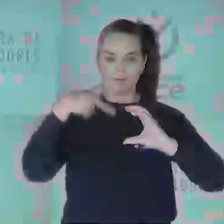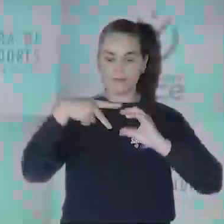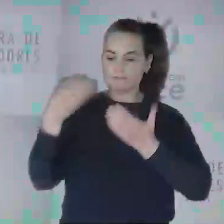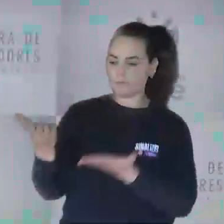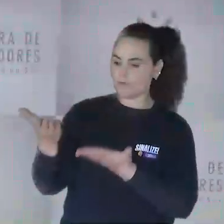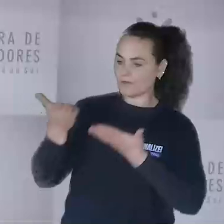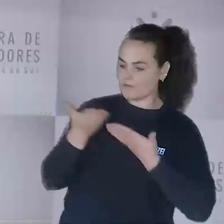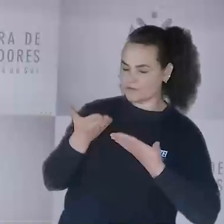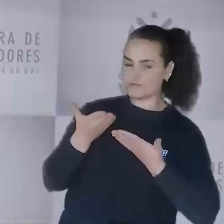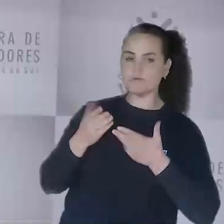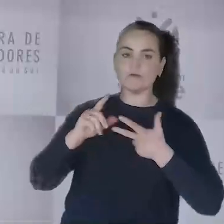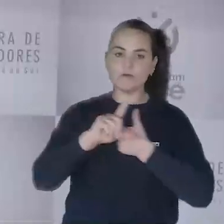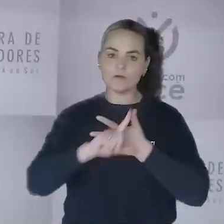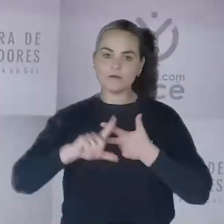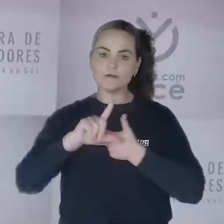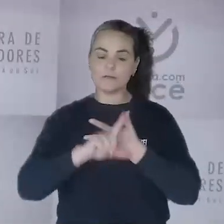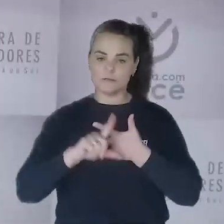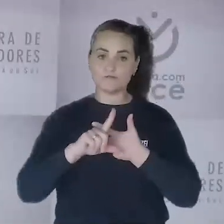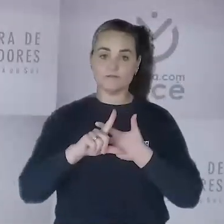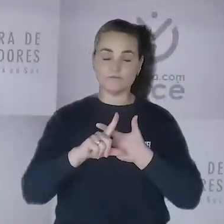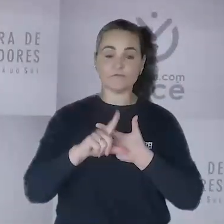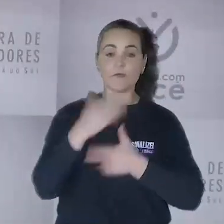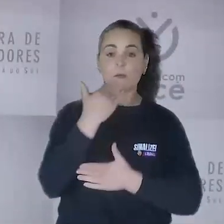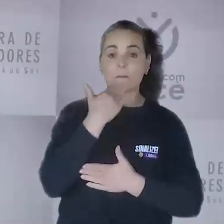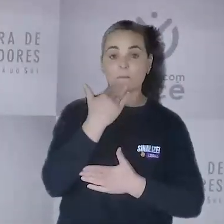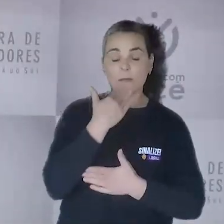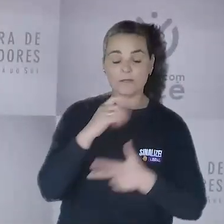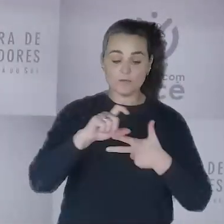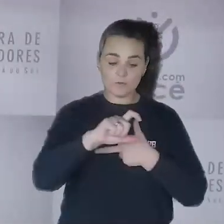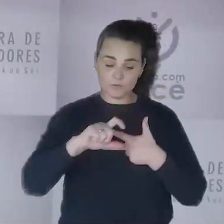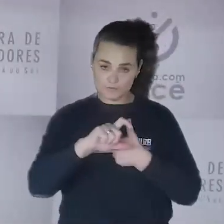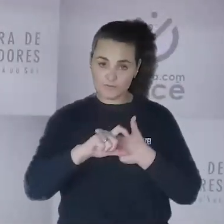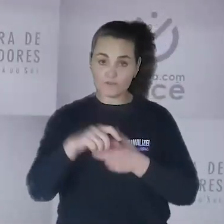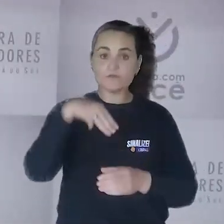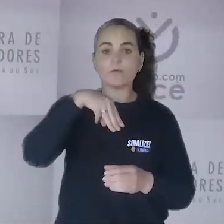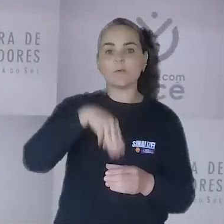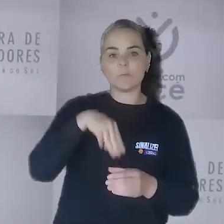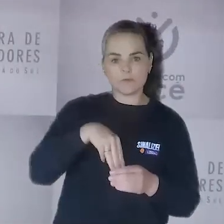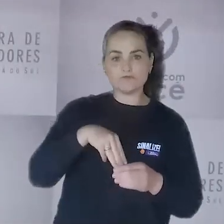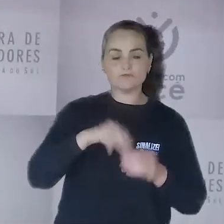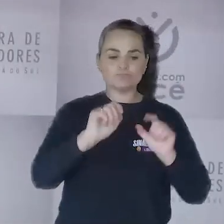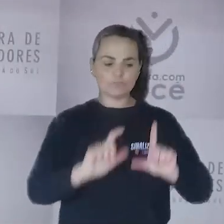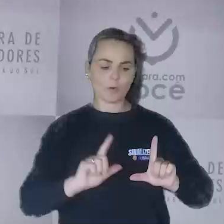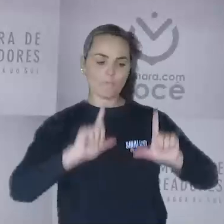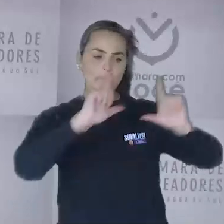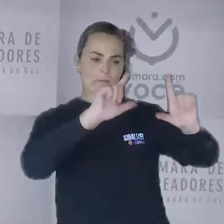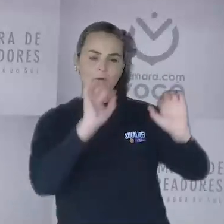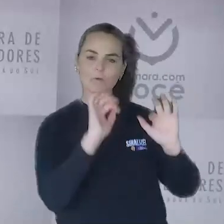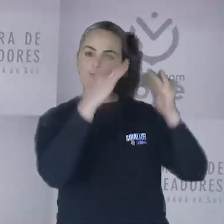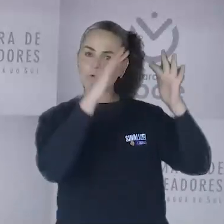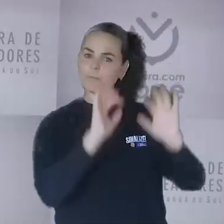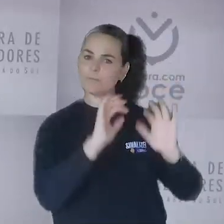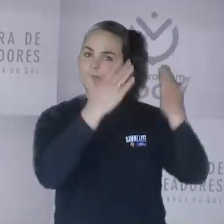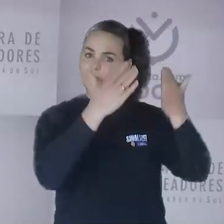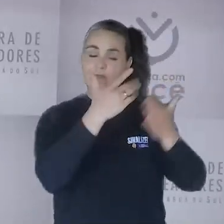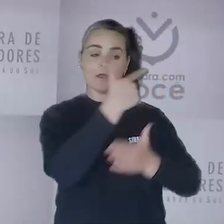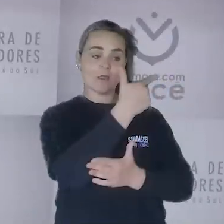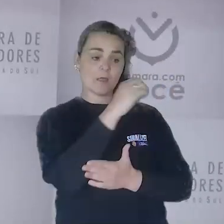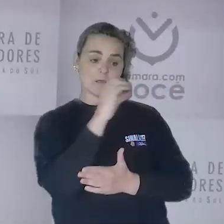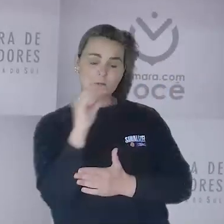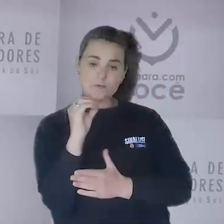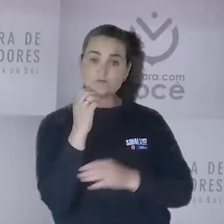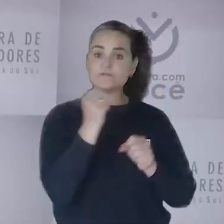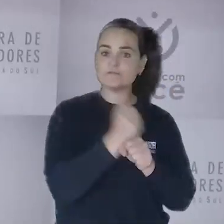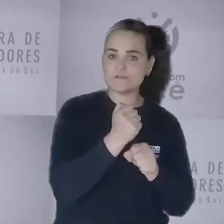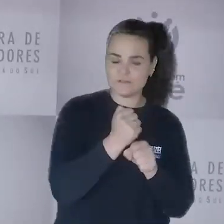a câmara de vereadores recebeu uma indicação Legislativa que solicita ao executivo Municipal a instalação de placas